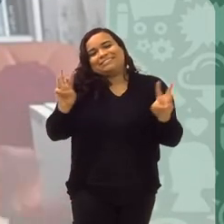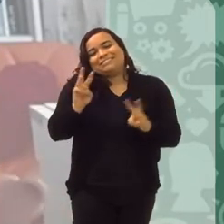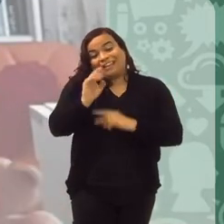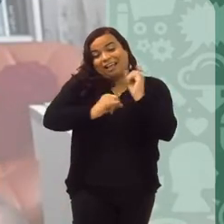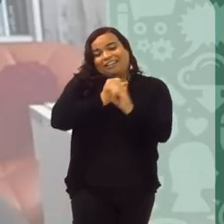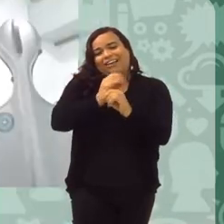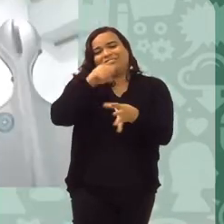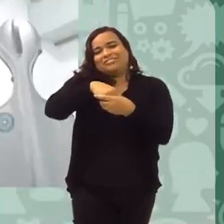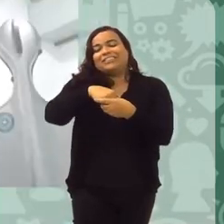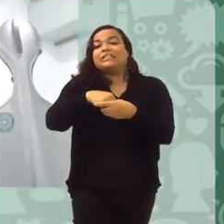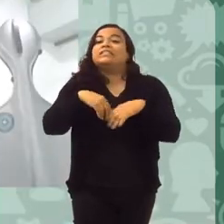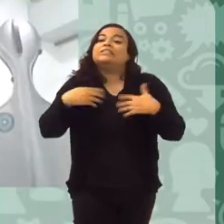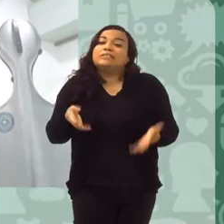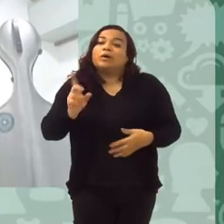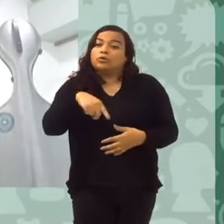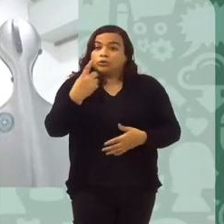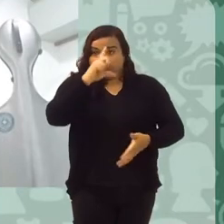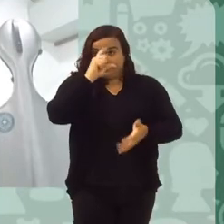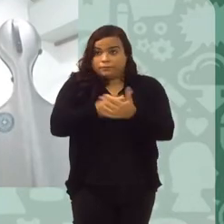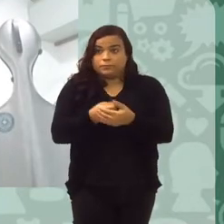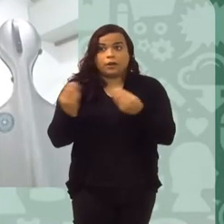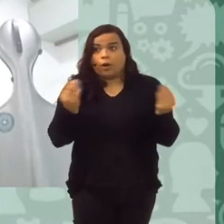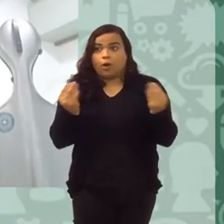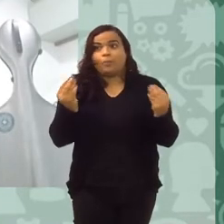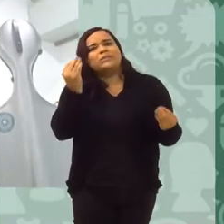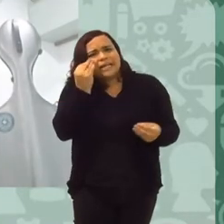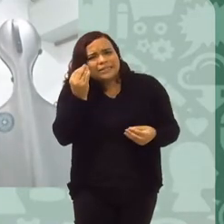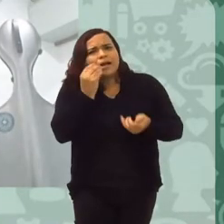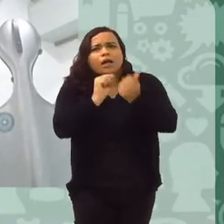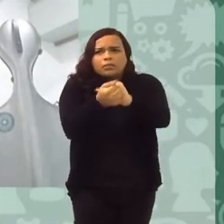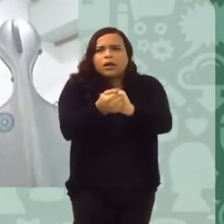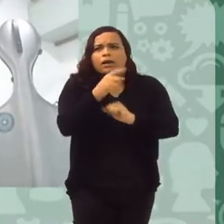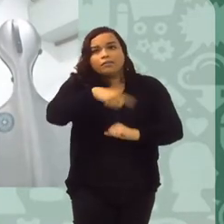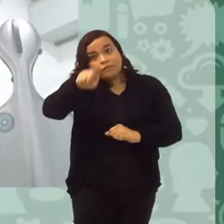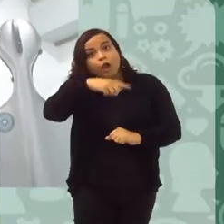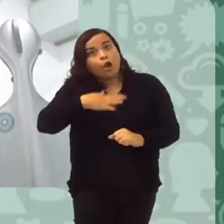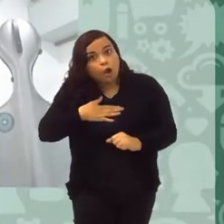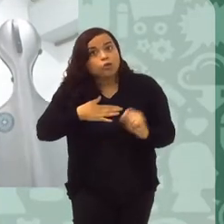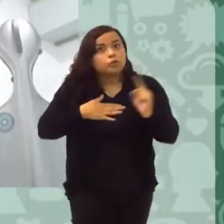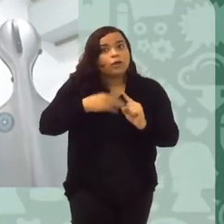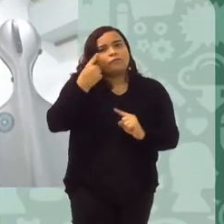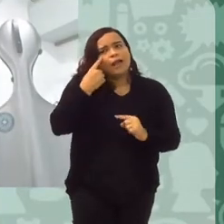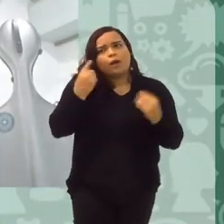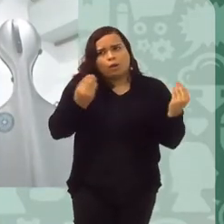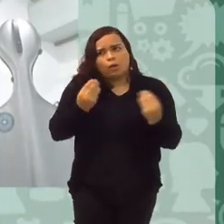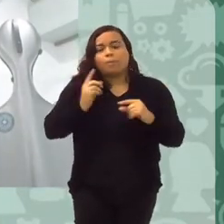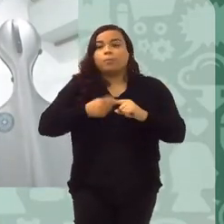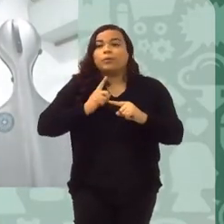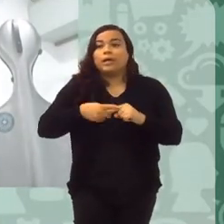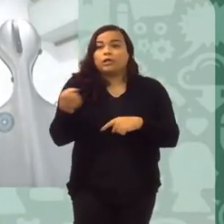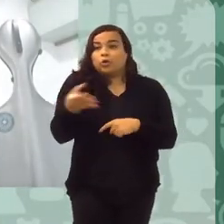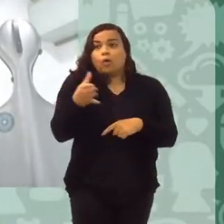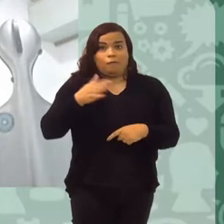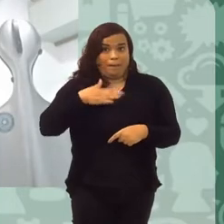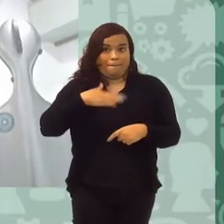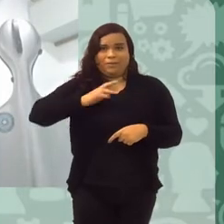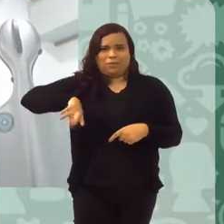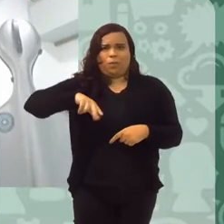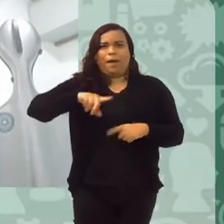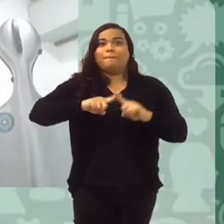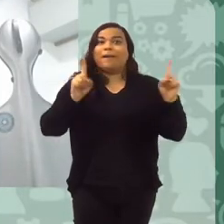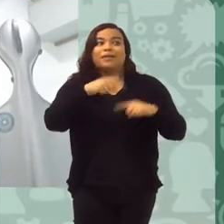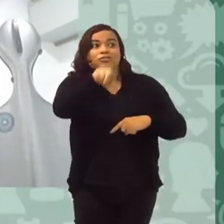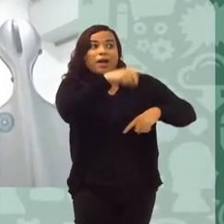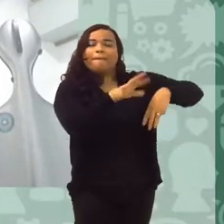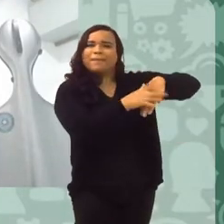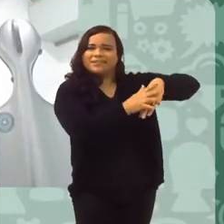Via online. E aí a gente começou a estipular, e ela falou, vamos tentar, vamos ver se vocês gostam e tal, porque não era novo